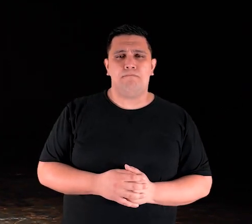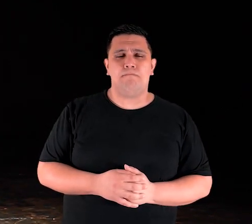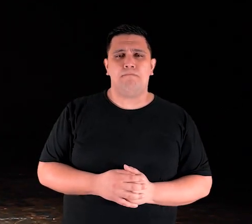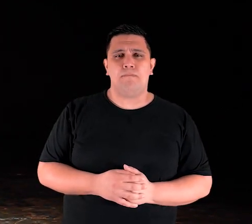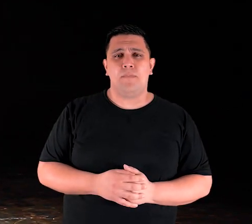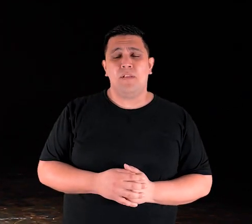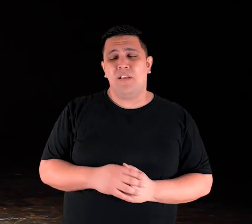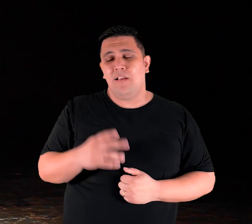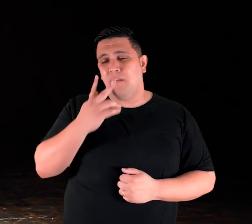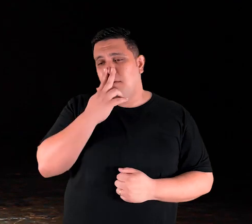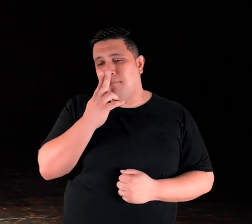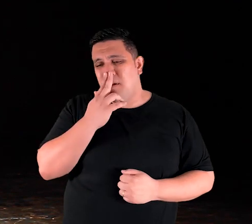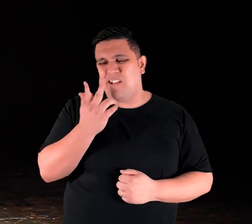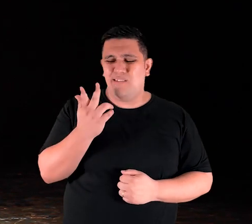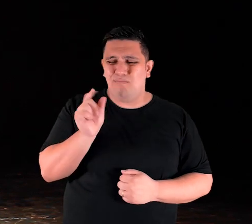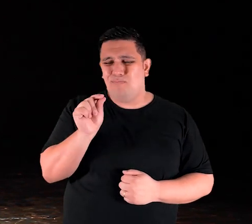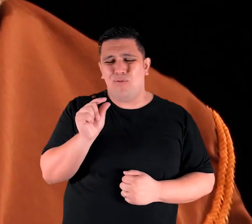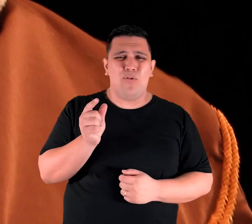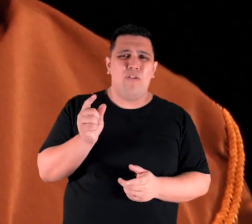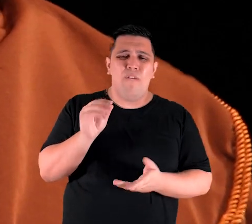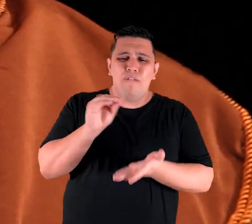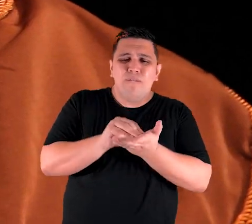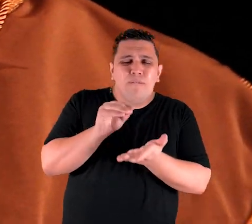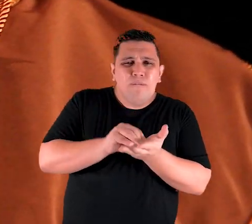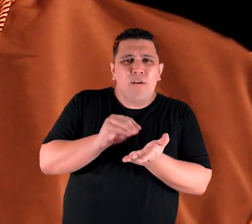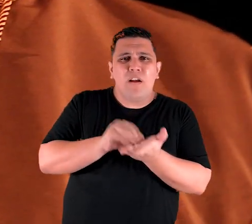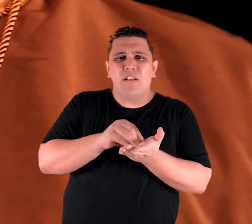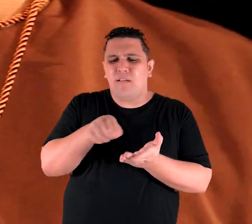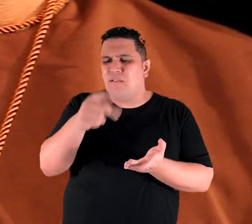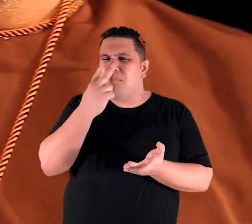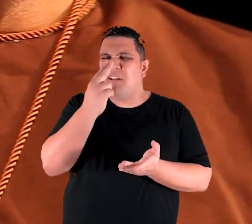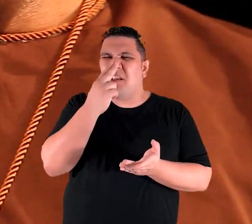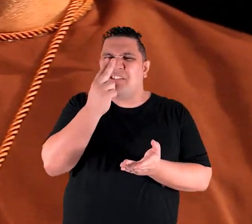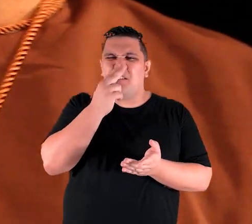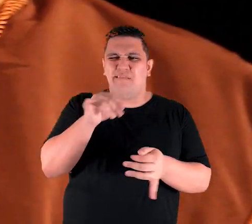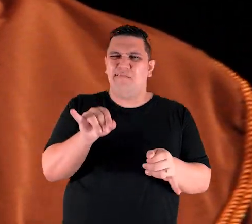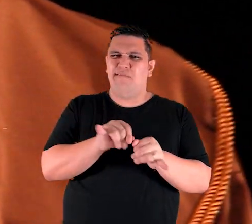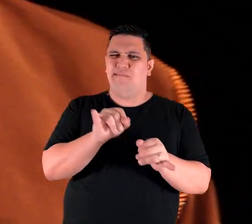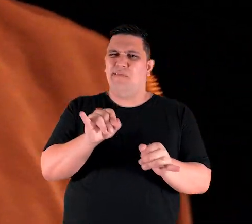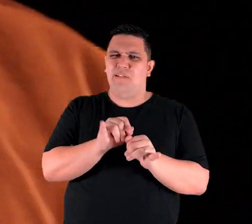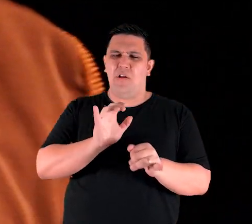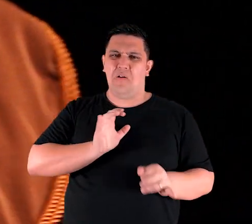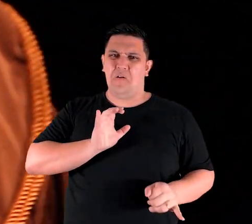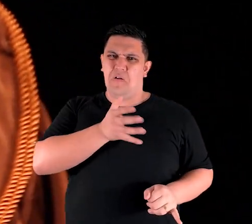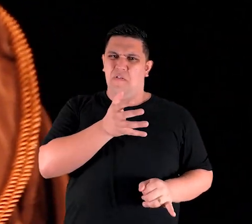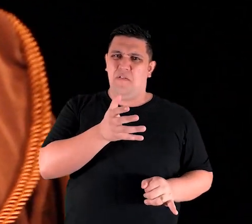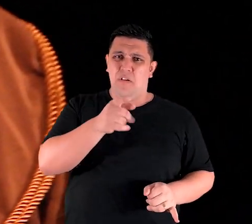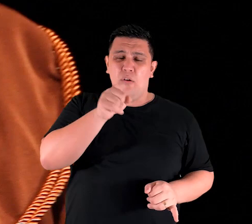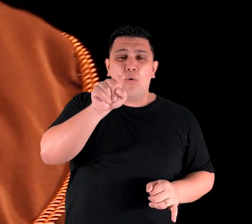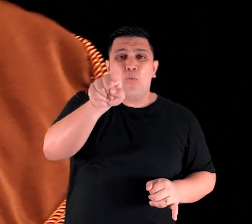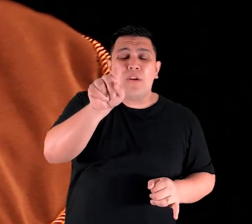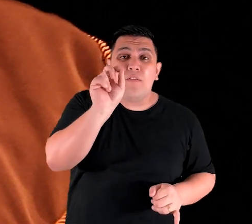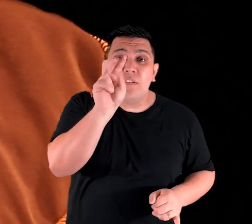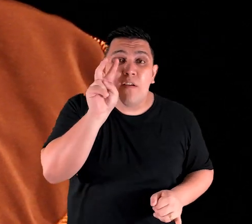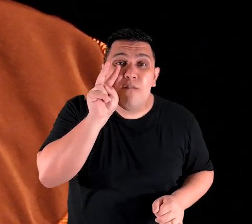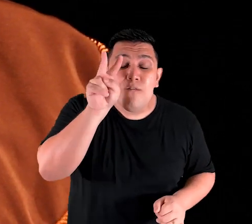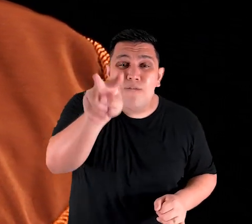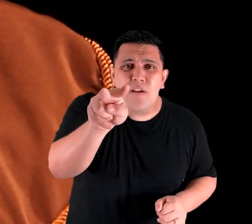É no mínimo incompleto, para não dizer ridículo, tudo isso que vem em voz.